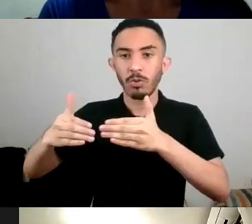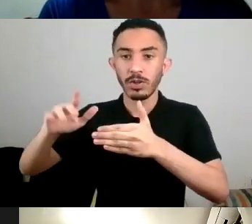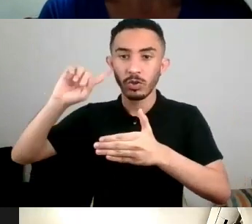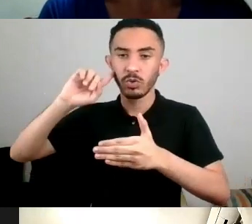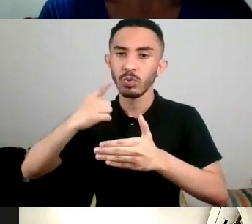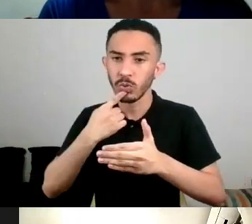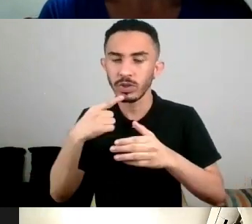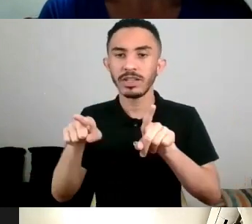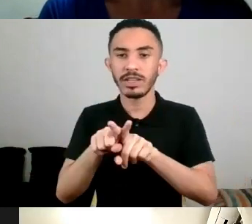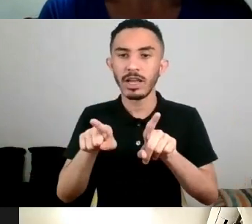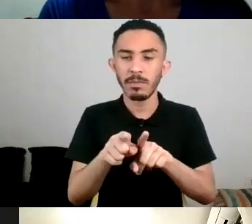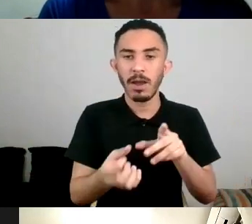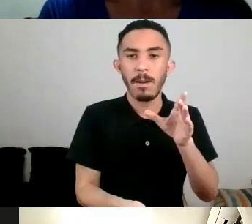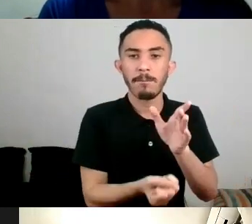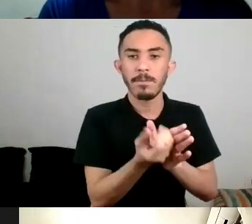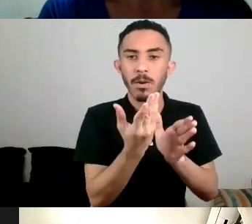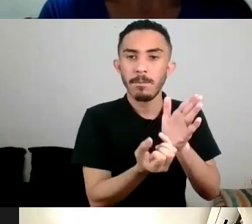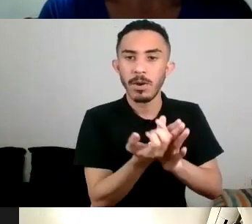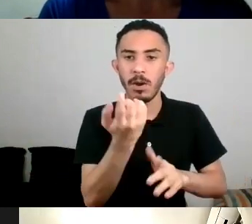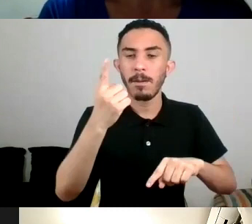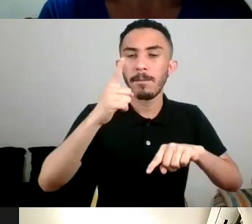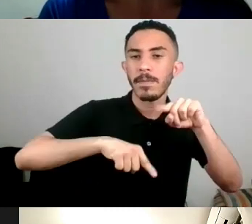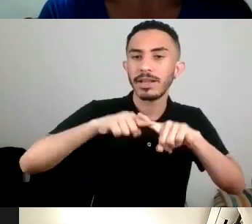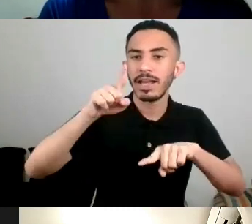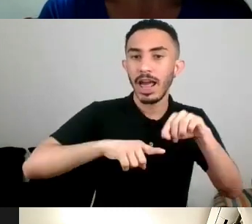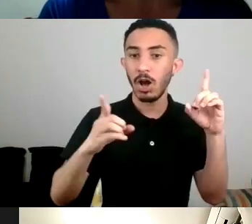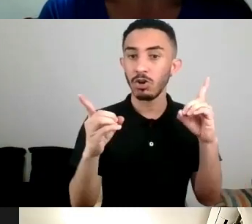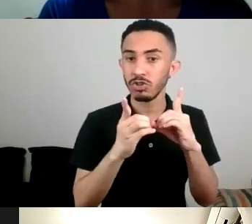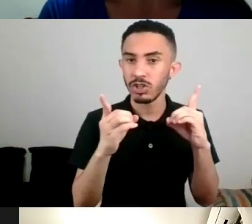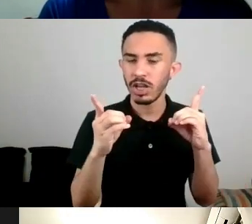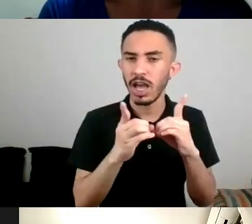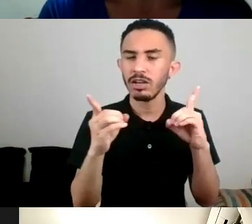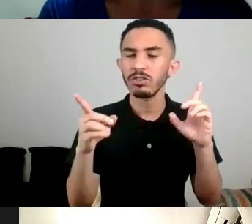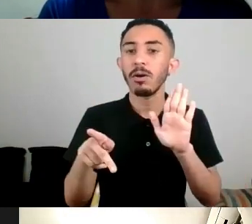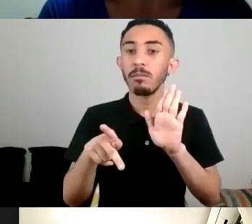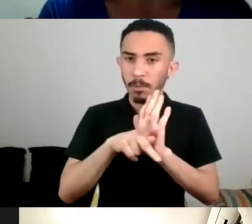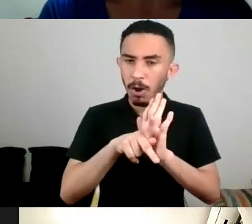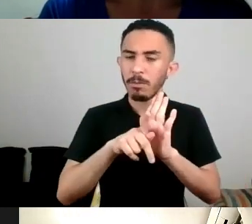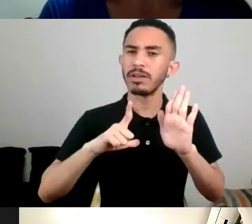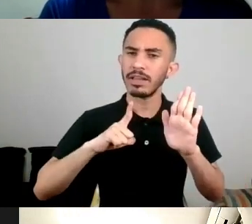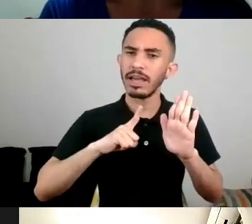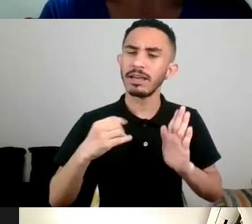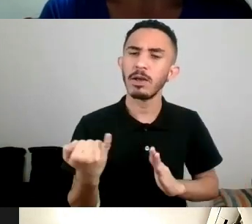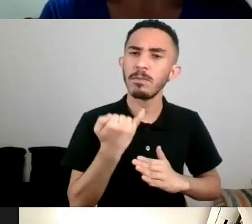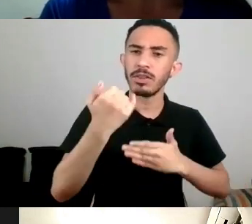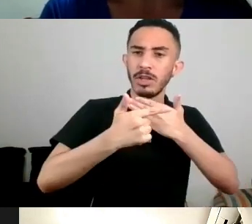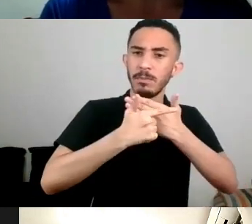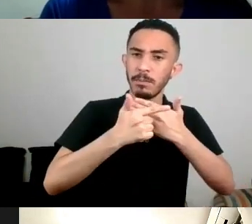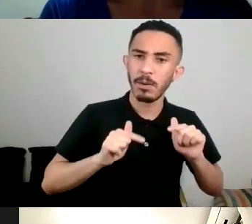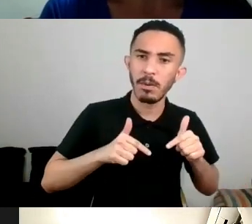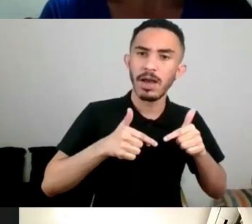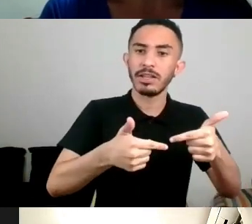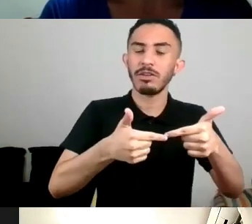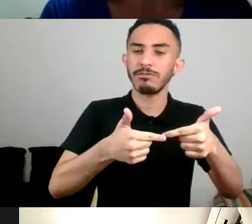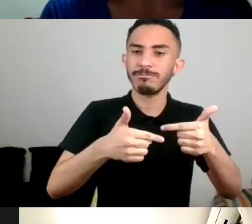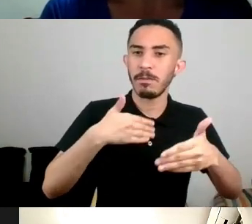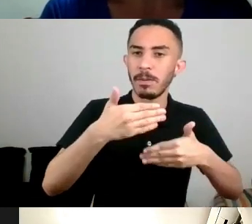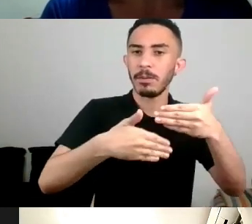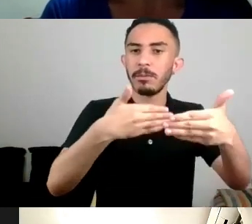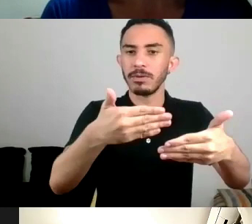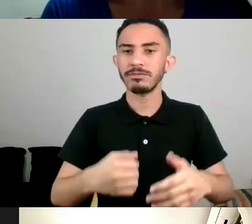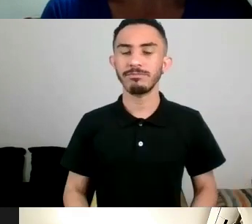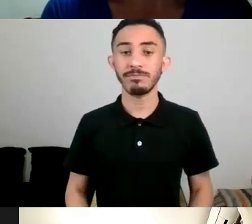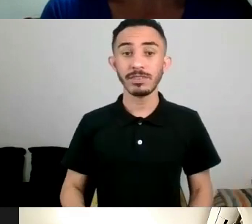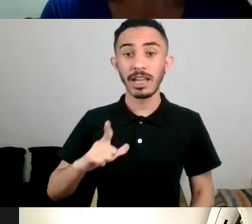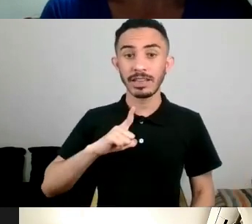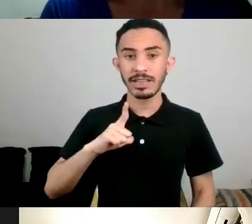surda e a produção de materiais didáticos desempenham um papel fundamental nesse processo. Trouxemos